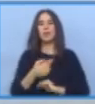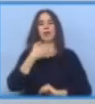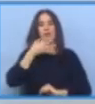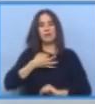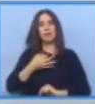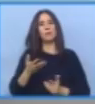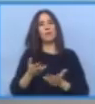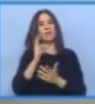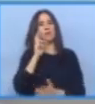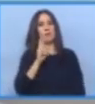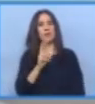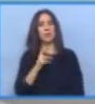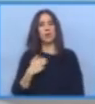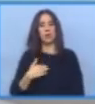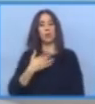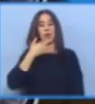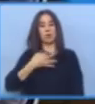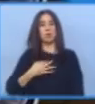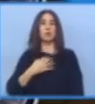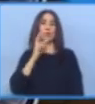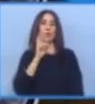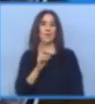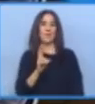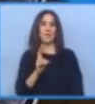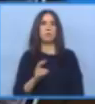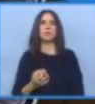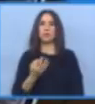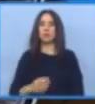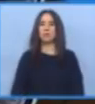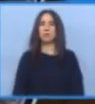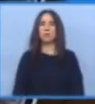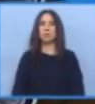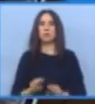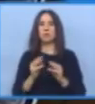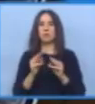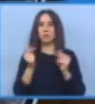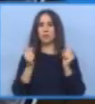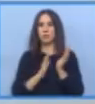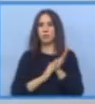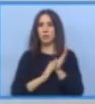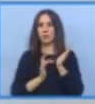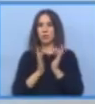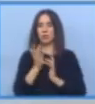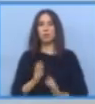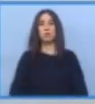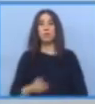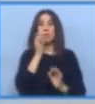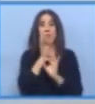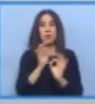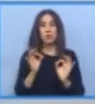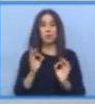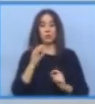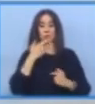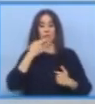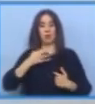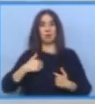ver. Eu, porque acredito, vejo. Pois. E os milagres de Jesus também o provam, não é? Isto é fantástico. Isto é, quando eu acredito,